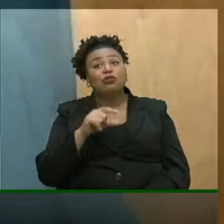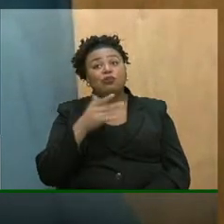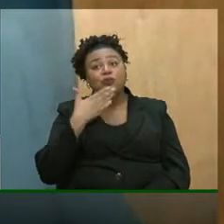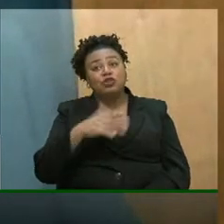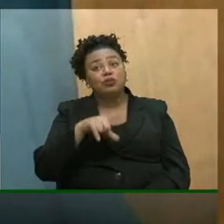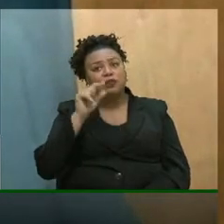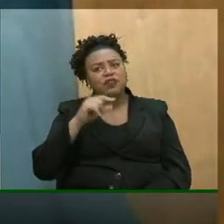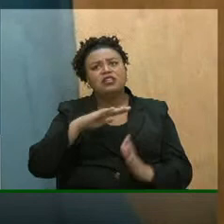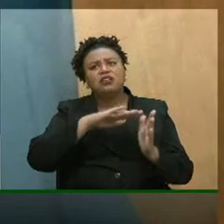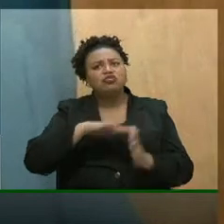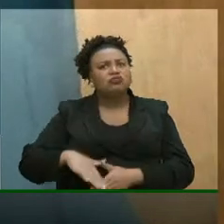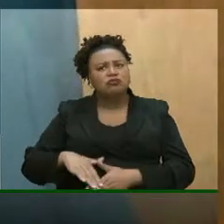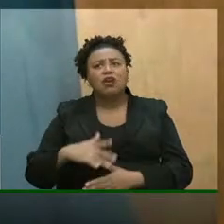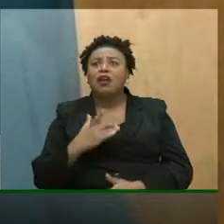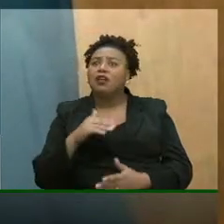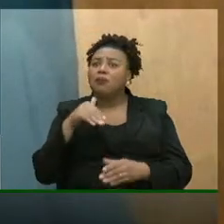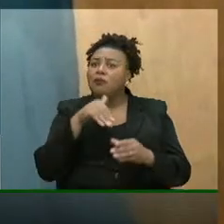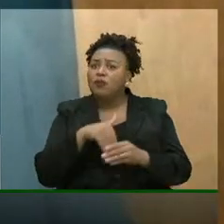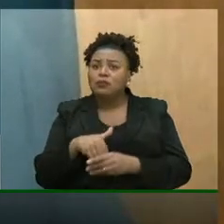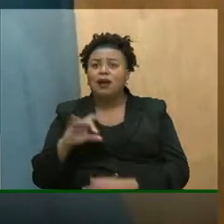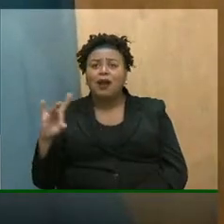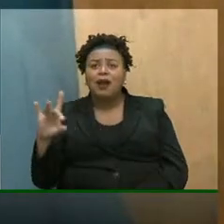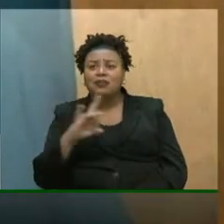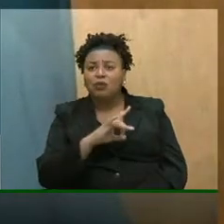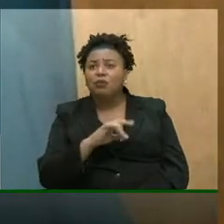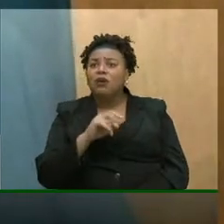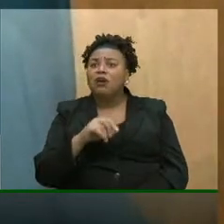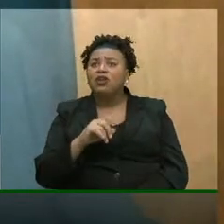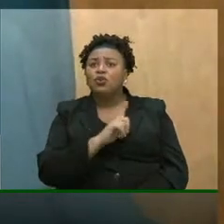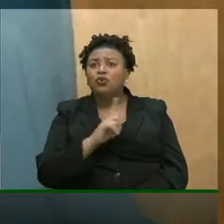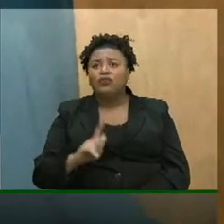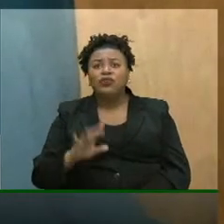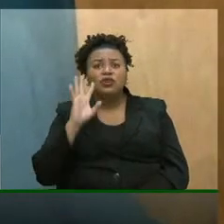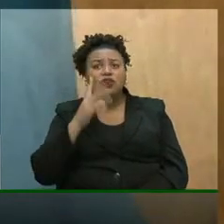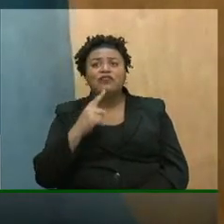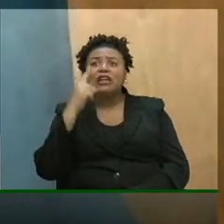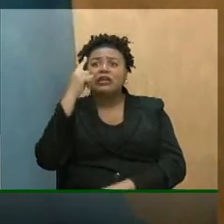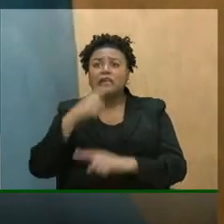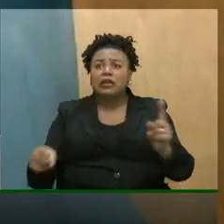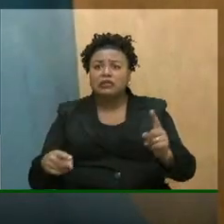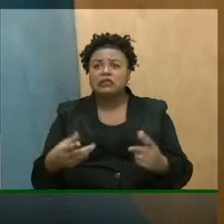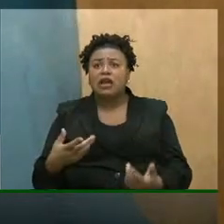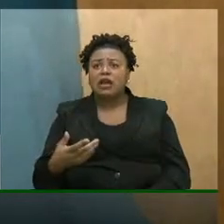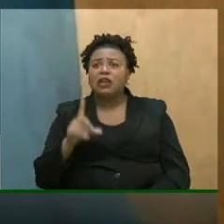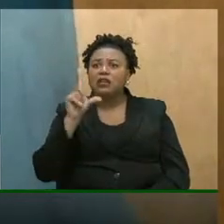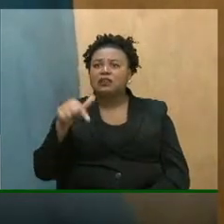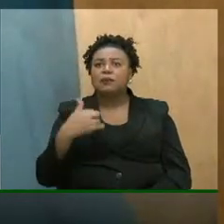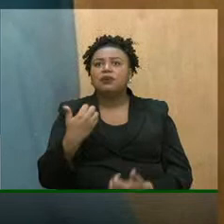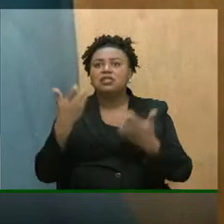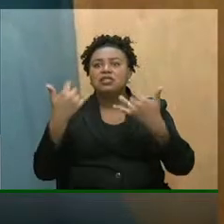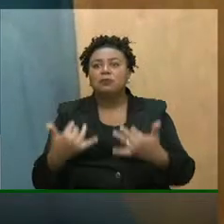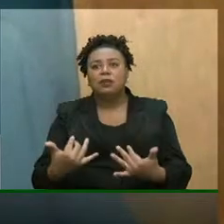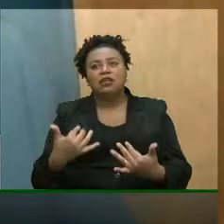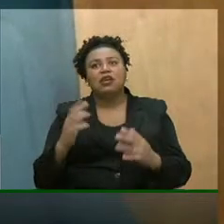emenda. E o governo que se vire, quiser vetar, que vete. Para que aí ele se explique para os transportadores